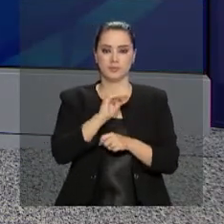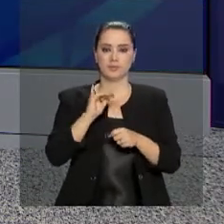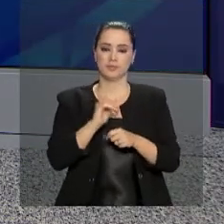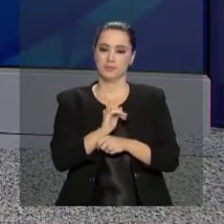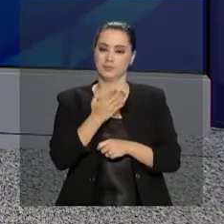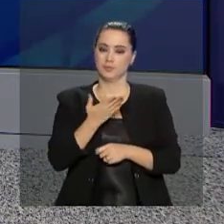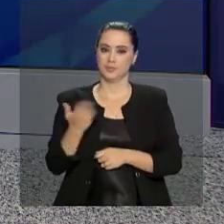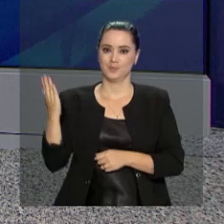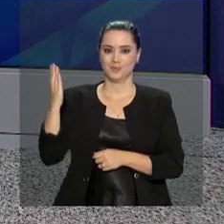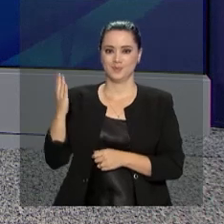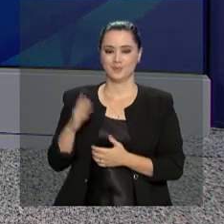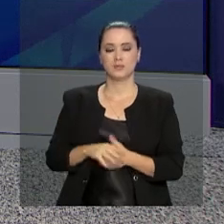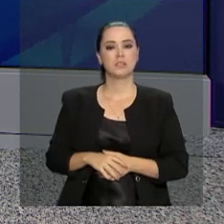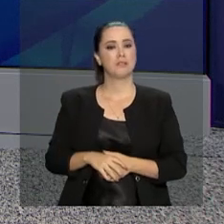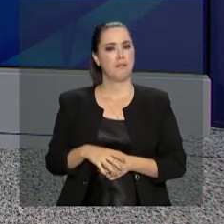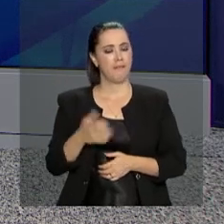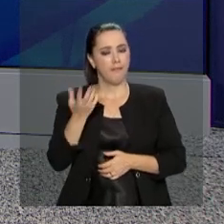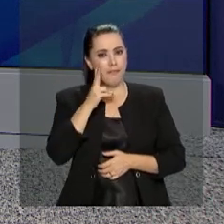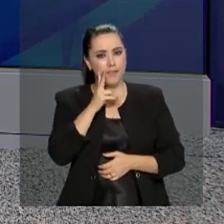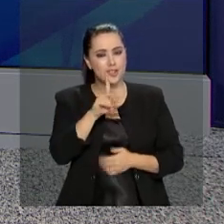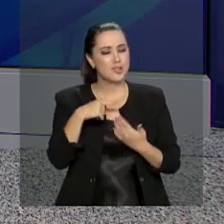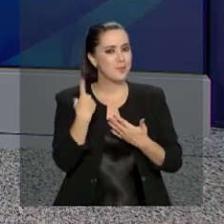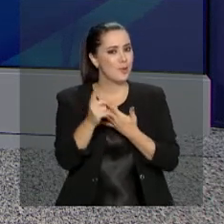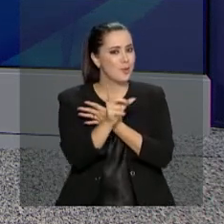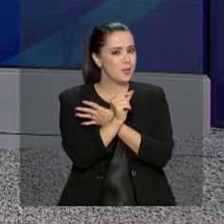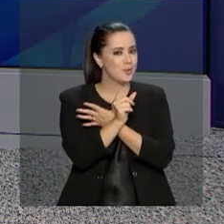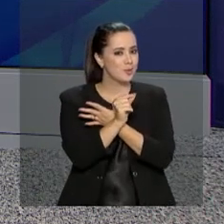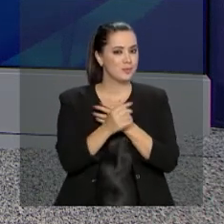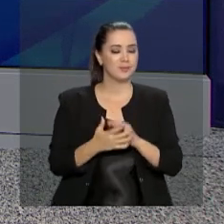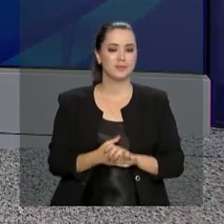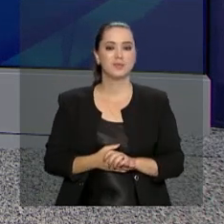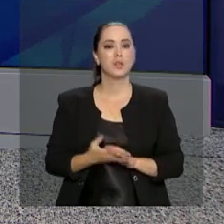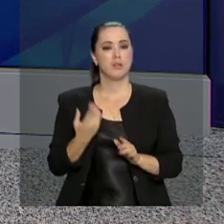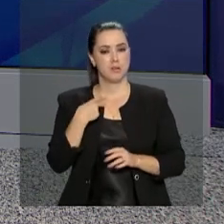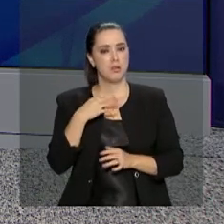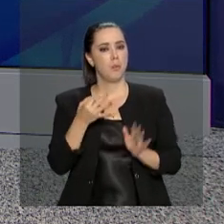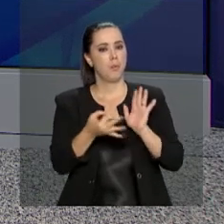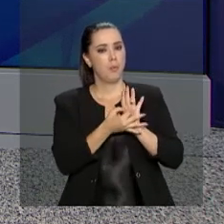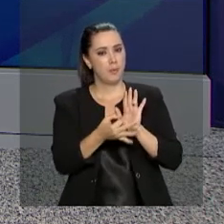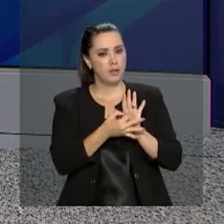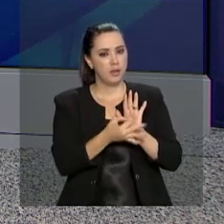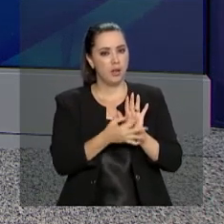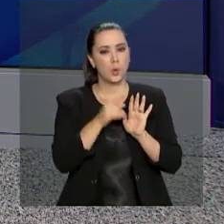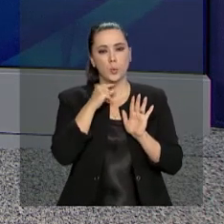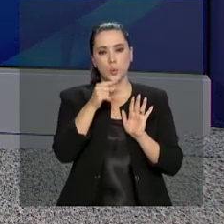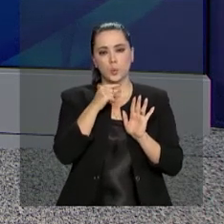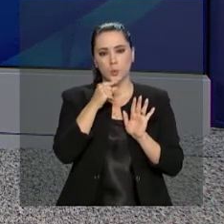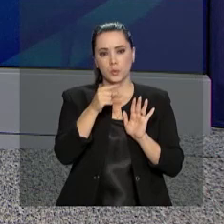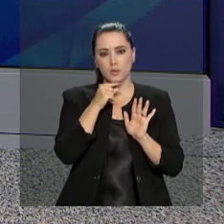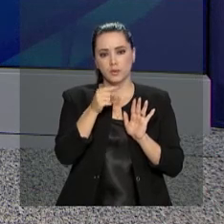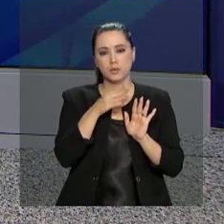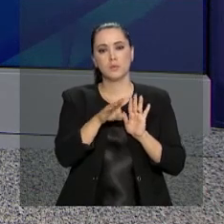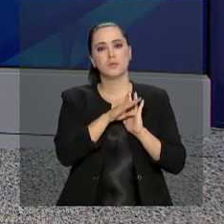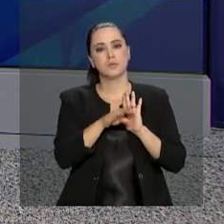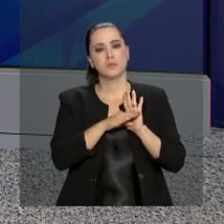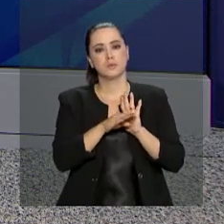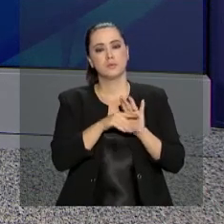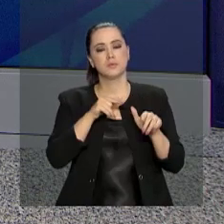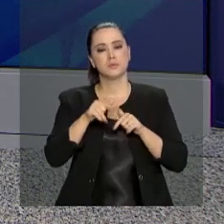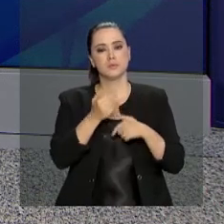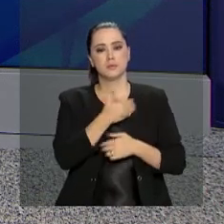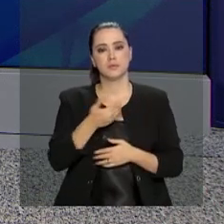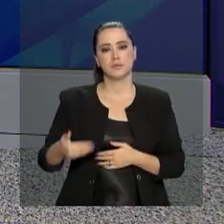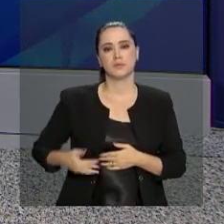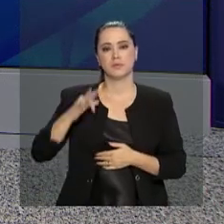nosso canal no youtube acesse também o nosso perfil no twitter você pode mandar suas sugestões de reportagens e dúvidas sobre programas e